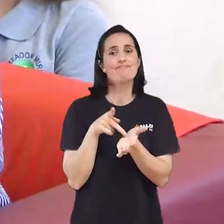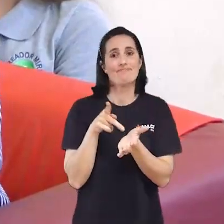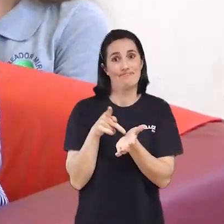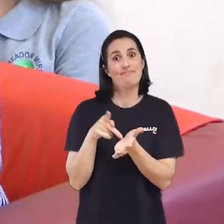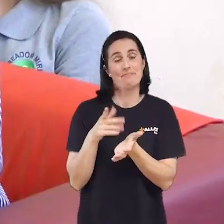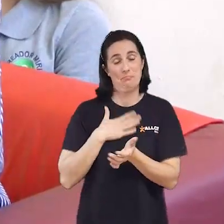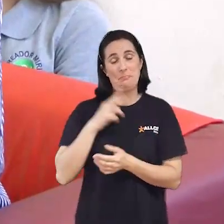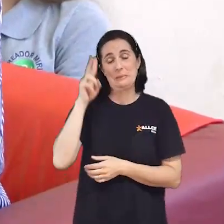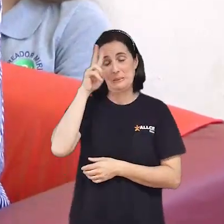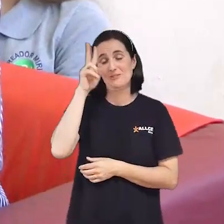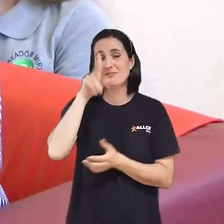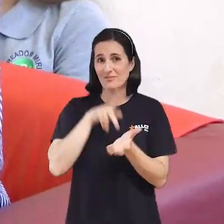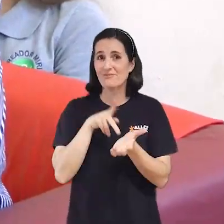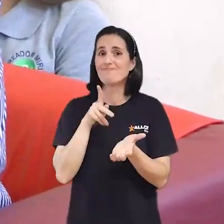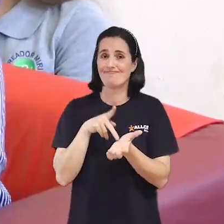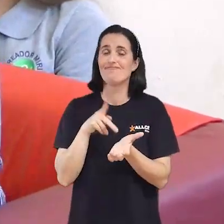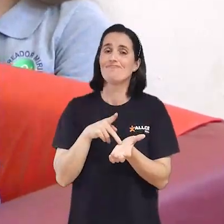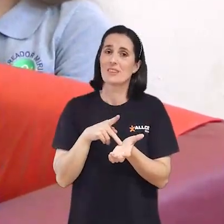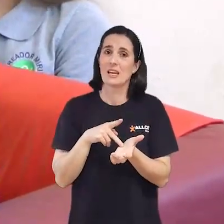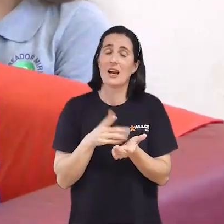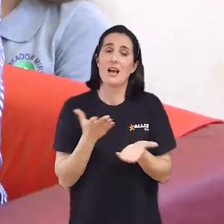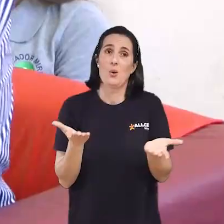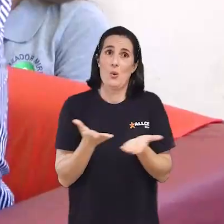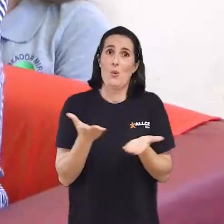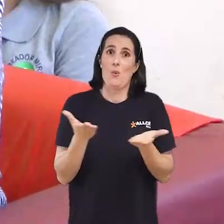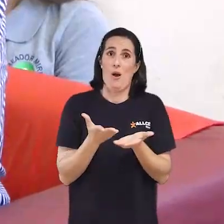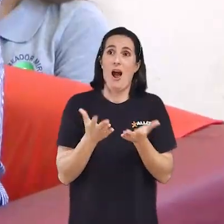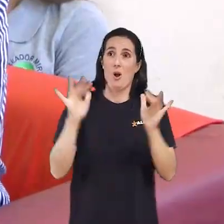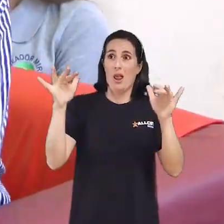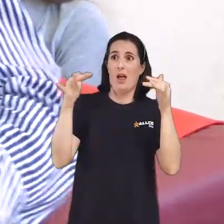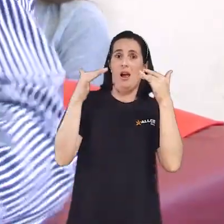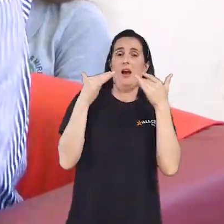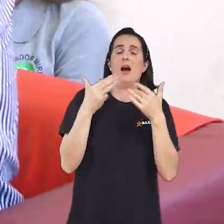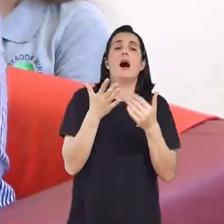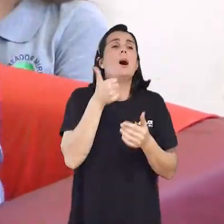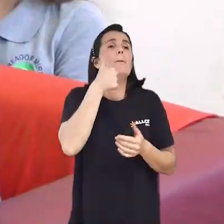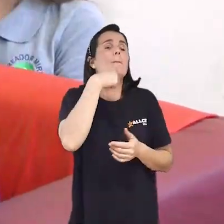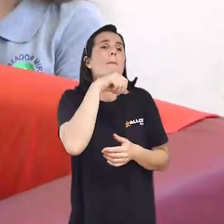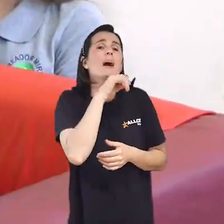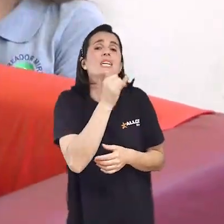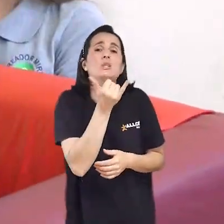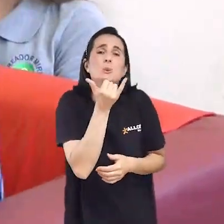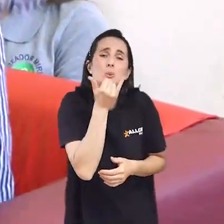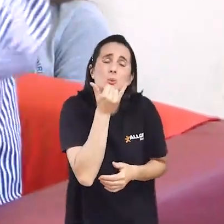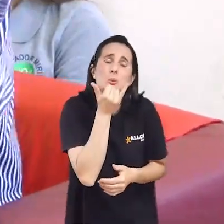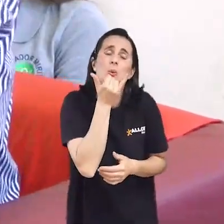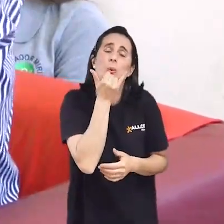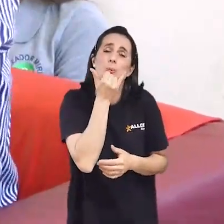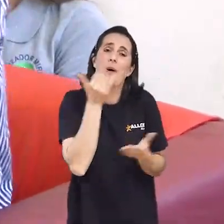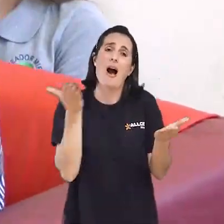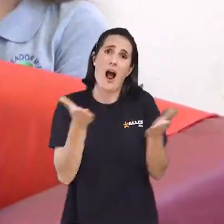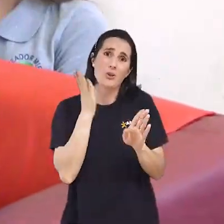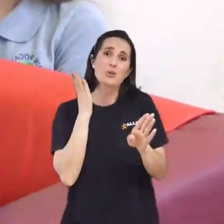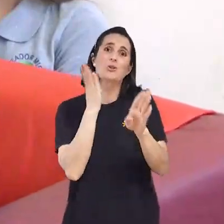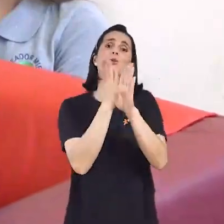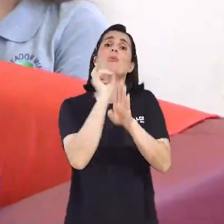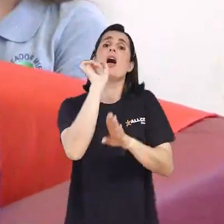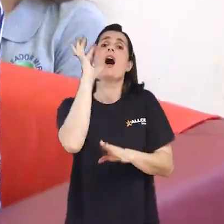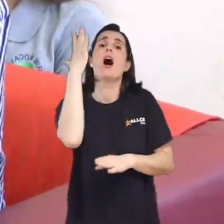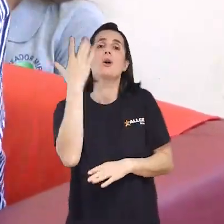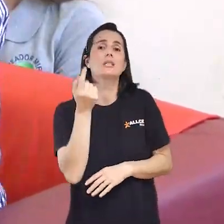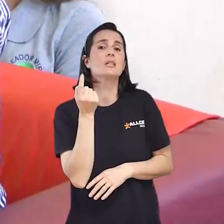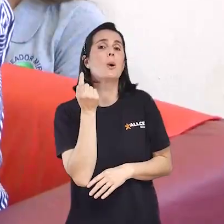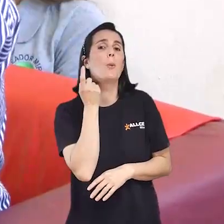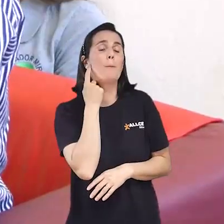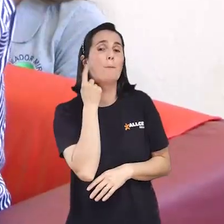ganhava muito do meu pai, né? Mas que com o decorrer do tempo eu me encarreguei de dar fim porque eu não suportava ver tanto bicho na prateleira, né?